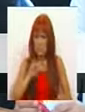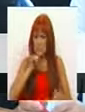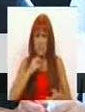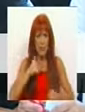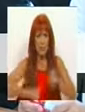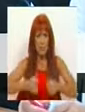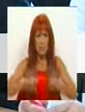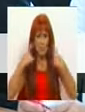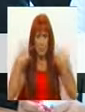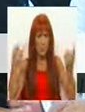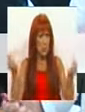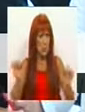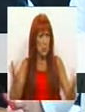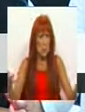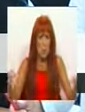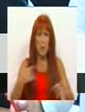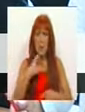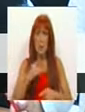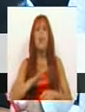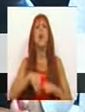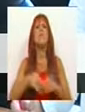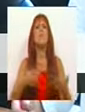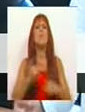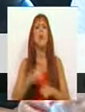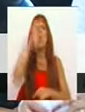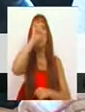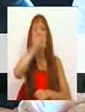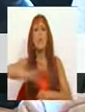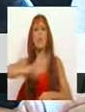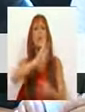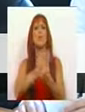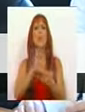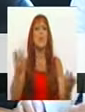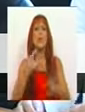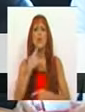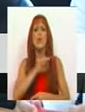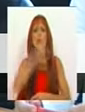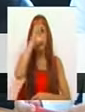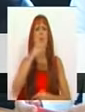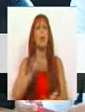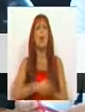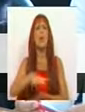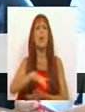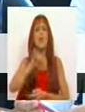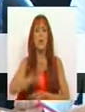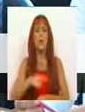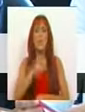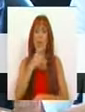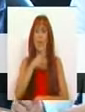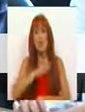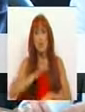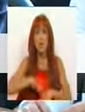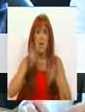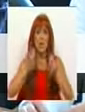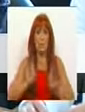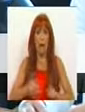dos concursos. Coloco-lhe a questão, dada a participação do Ministério do Ambiente neste processo, e, portanto, pergunto, Sr. Ministro, que ponto de situação nos pode fazer sobre